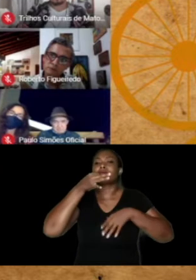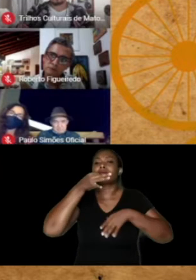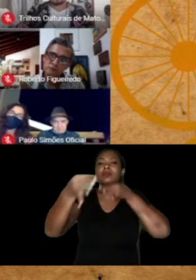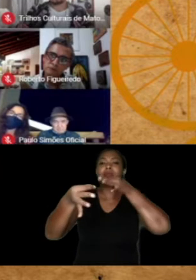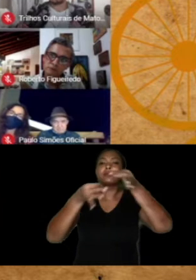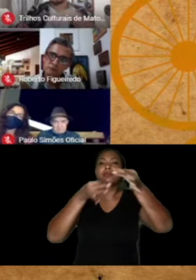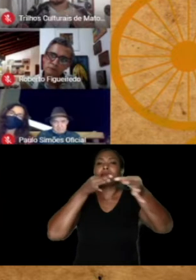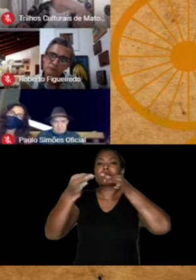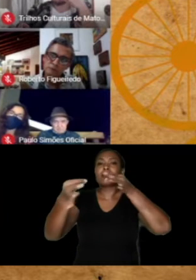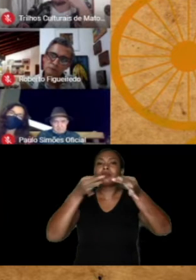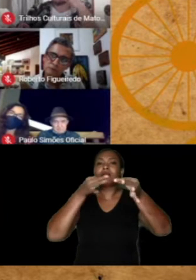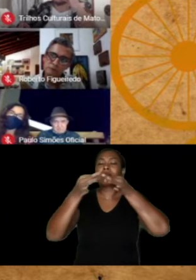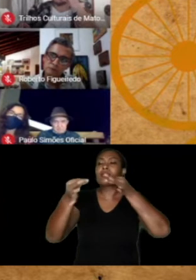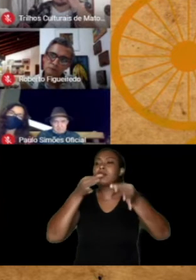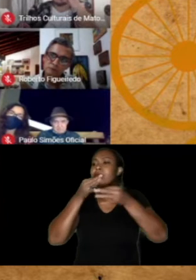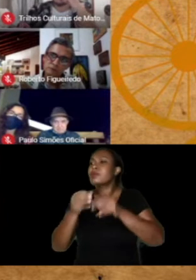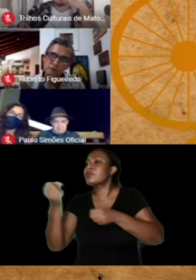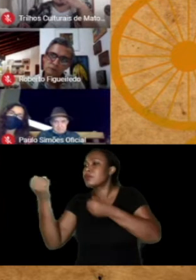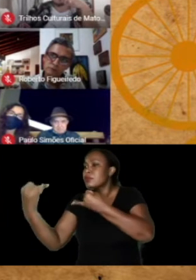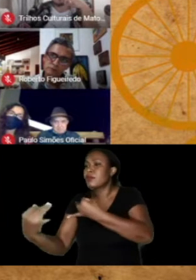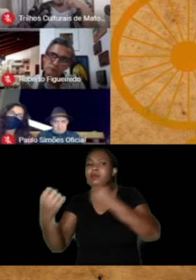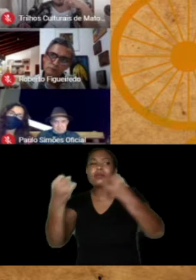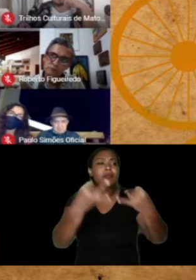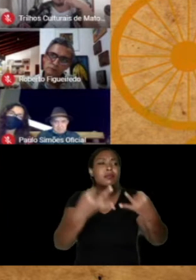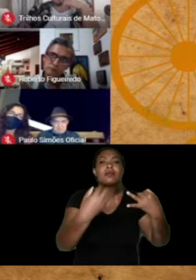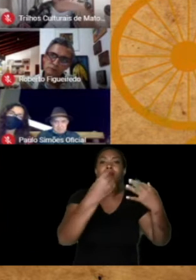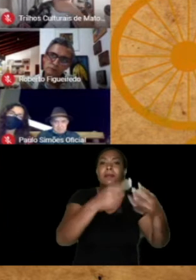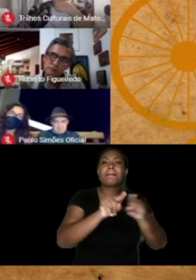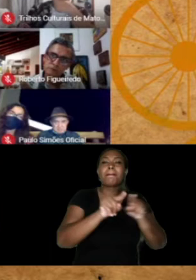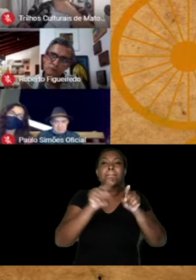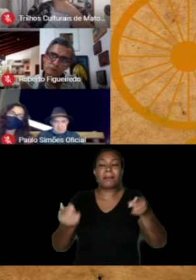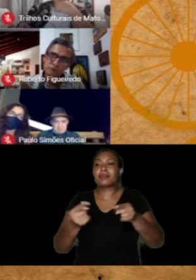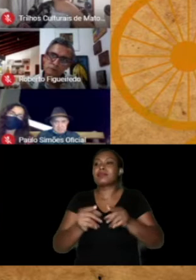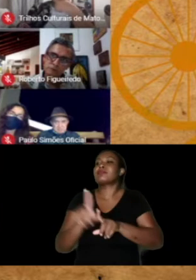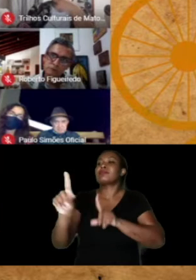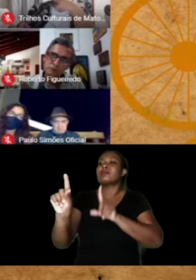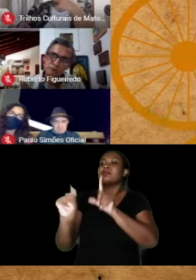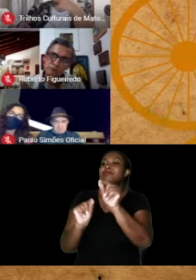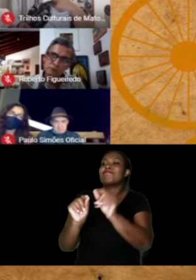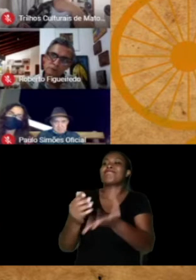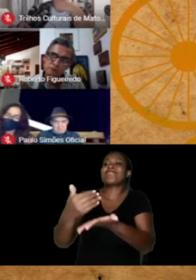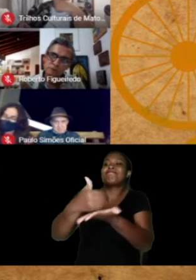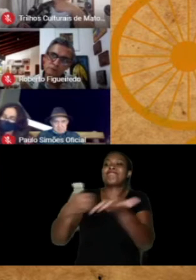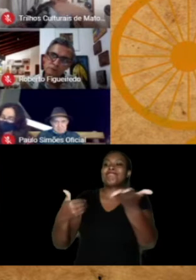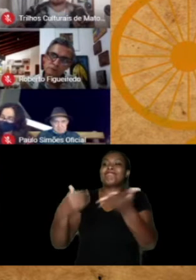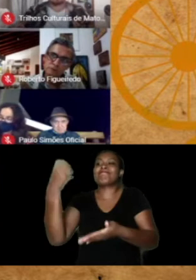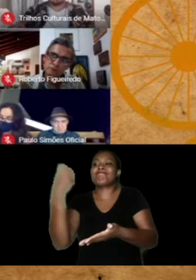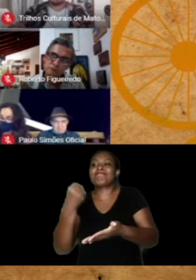foram ouvidos, mas acabam se beneficiando apenas alguns.